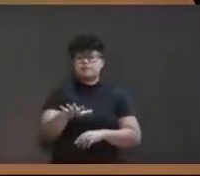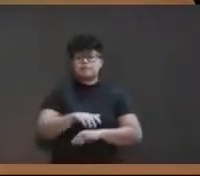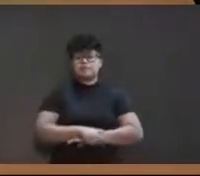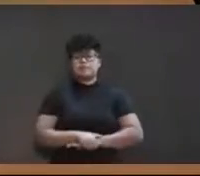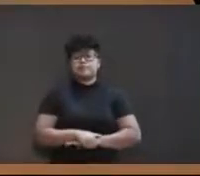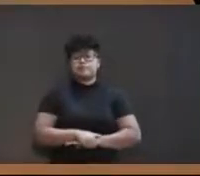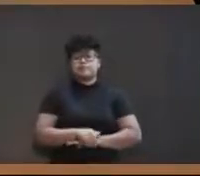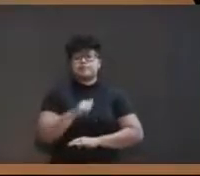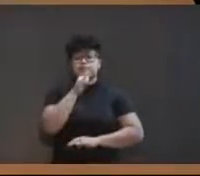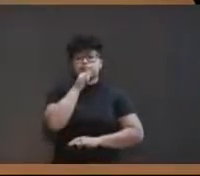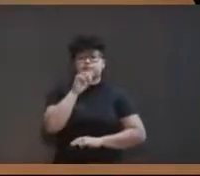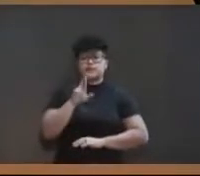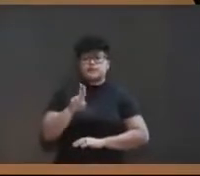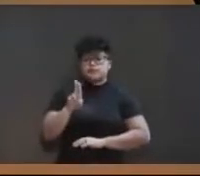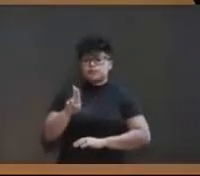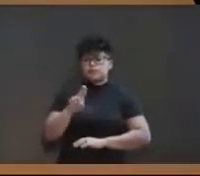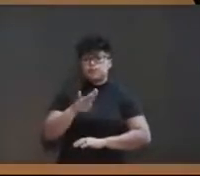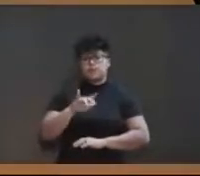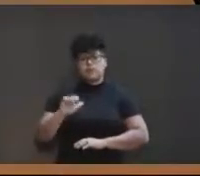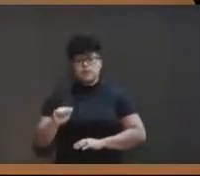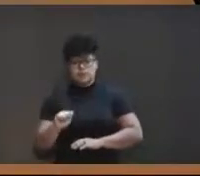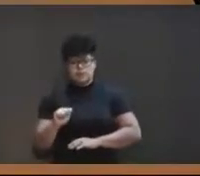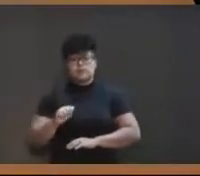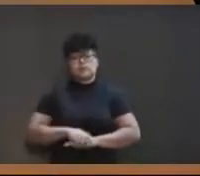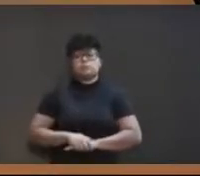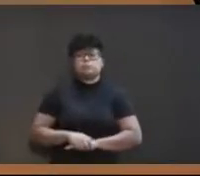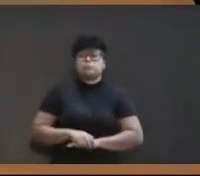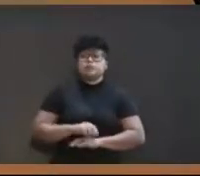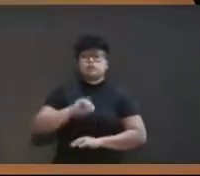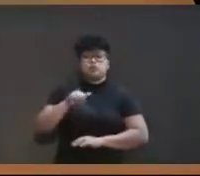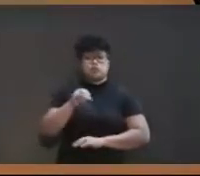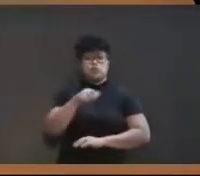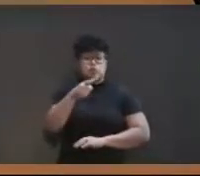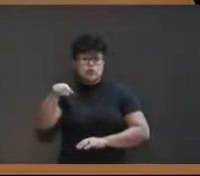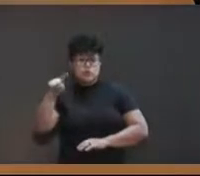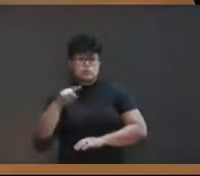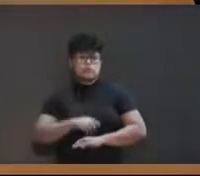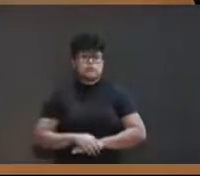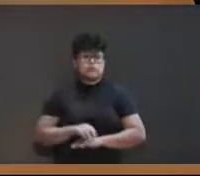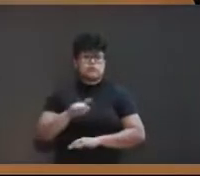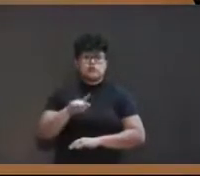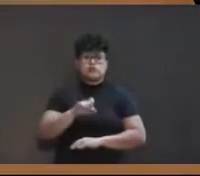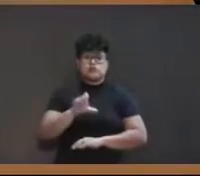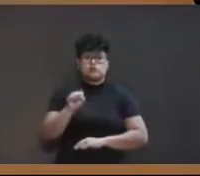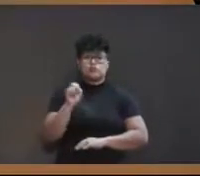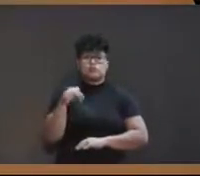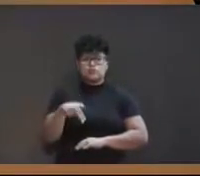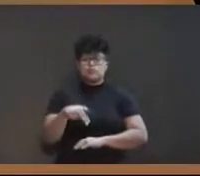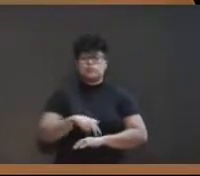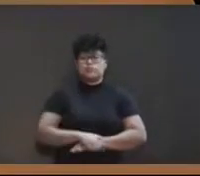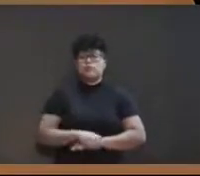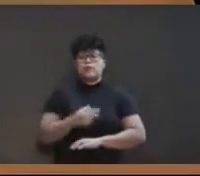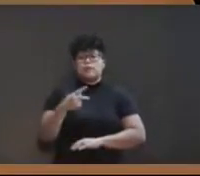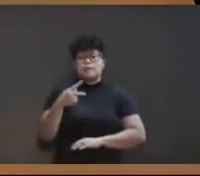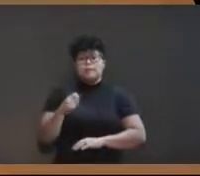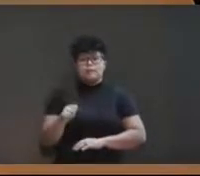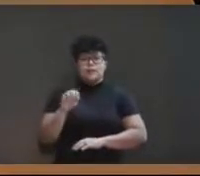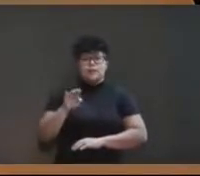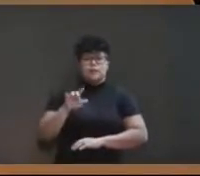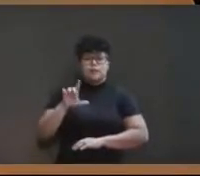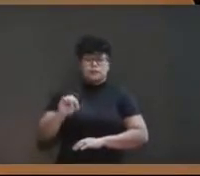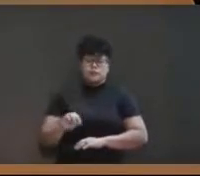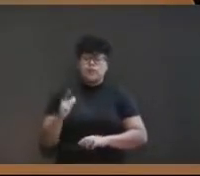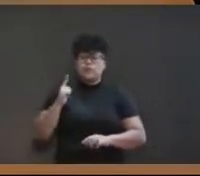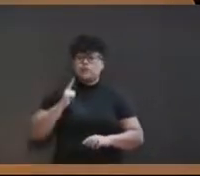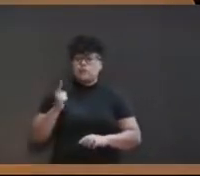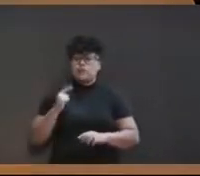professora rubiano Professor João Rodrigues o professor Gelson professor Pablo eles trabalham com esses tipos de